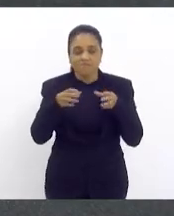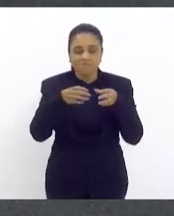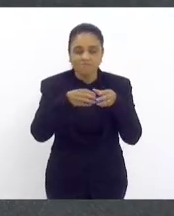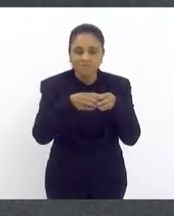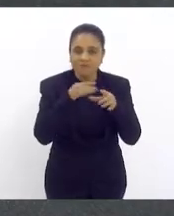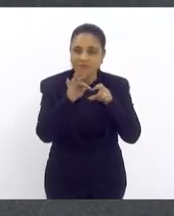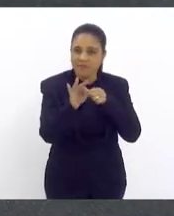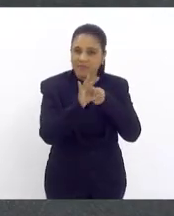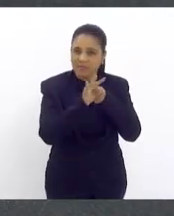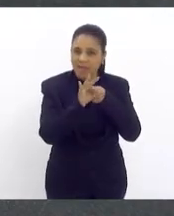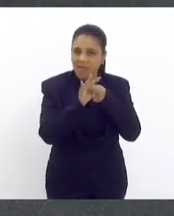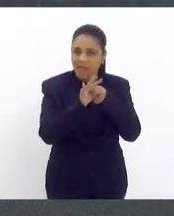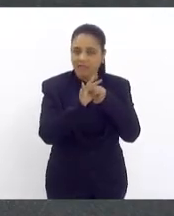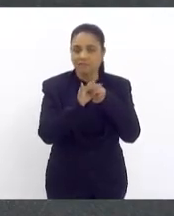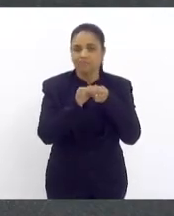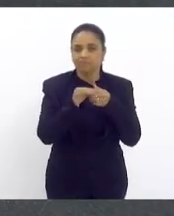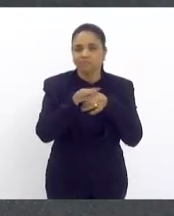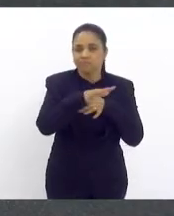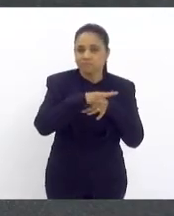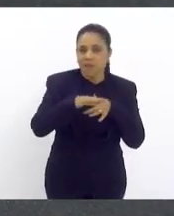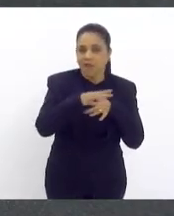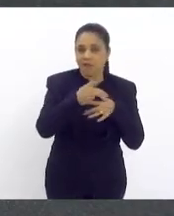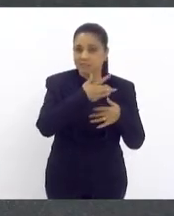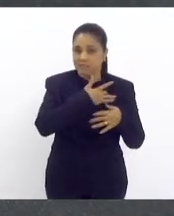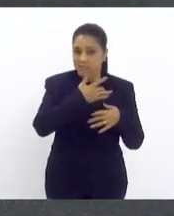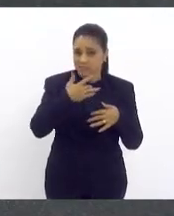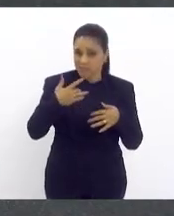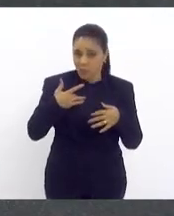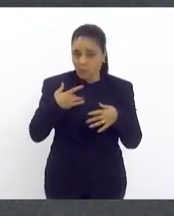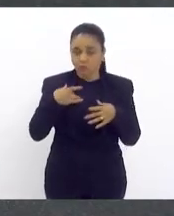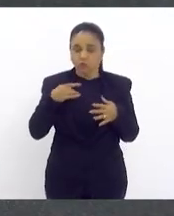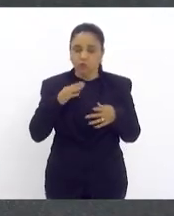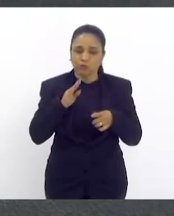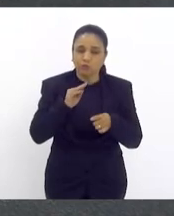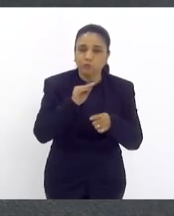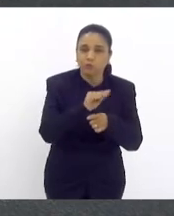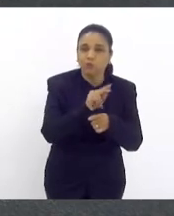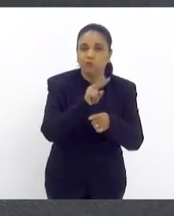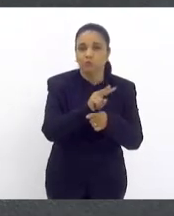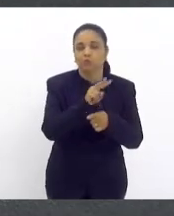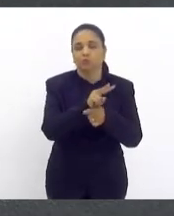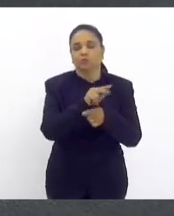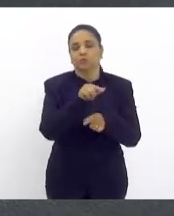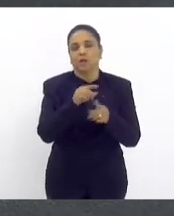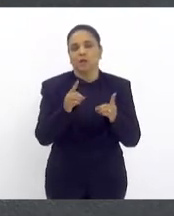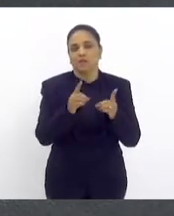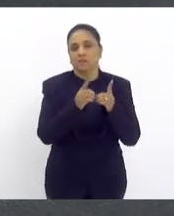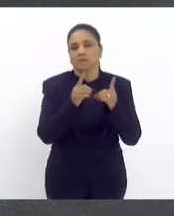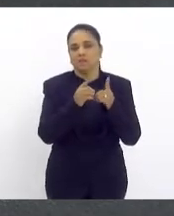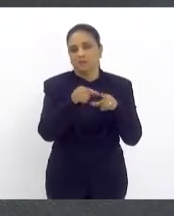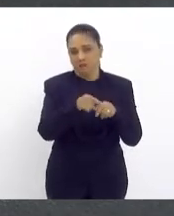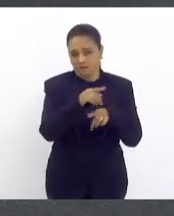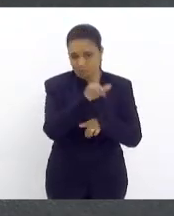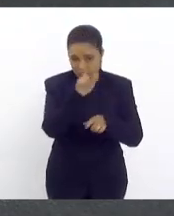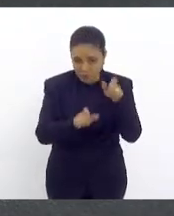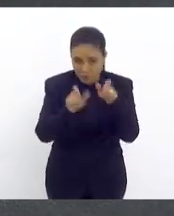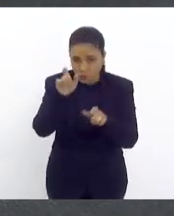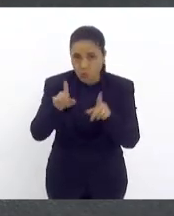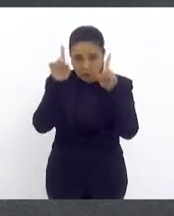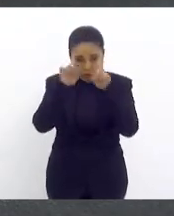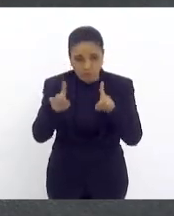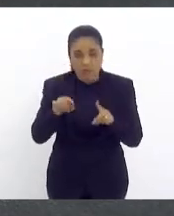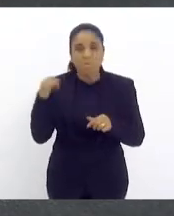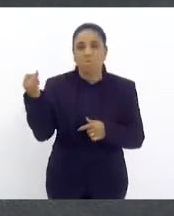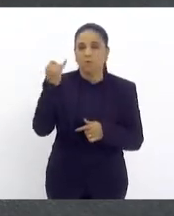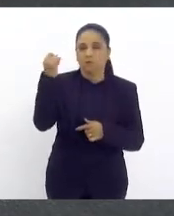técnica e da da saúde que atendia essas pessoas que era importante que a gente tivesse nutricionista